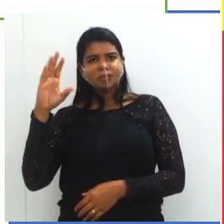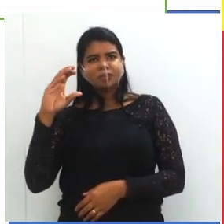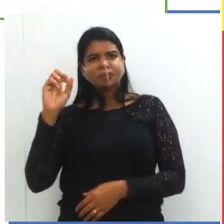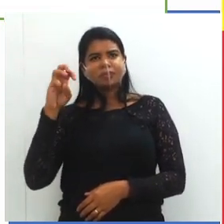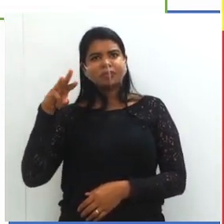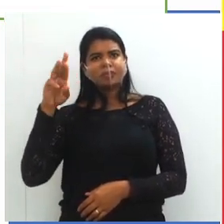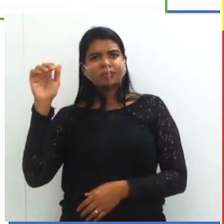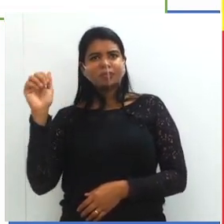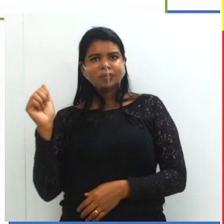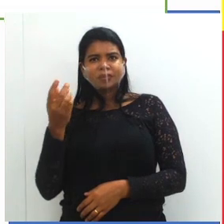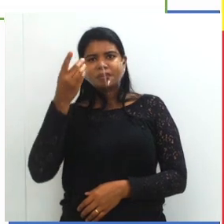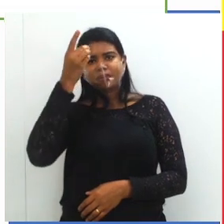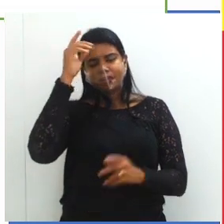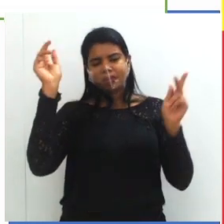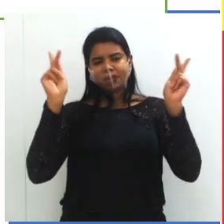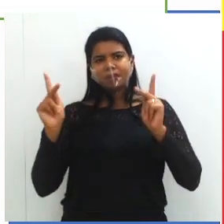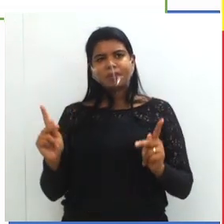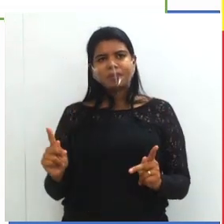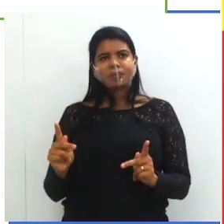da Paz. Ele nasceu em